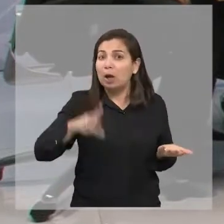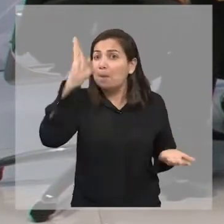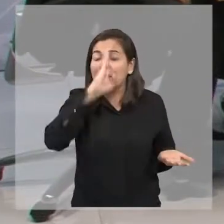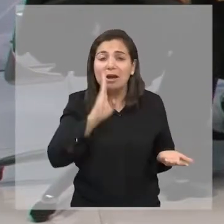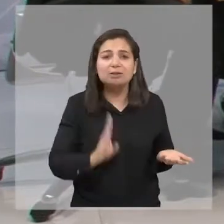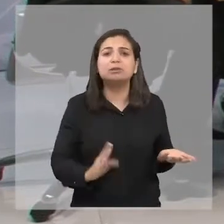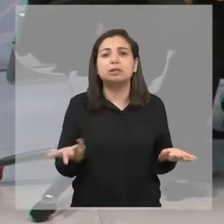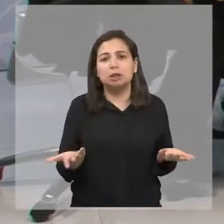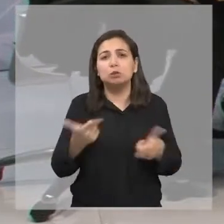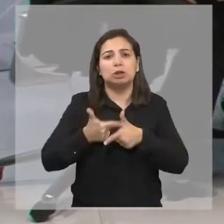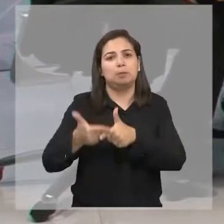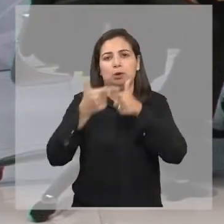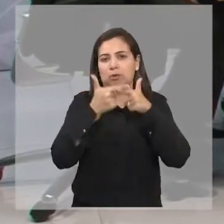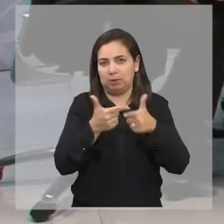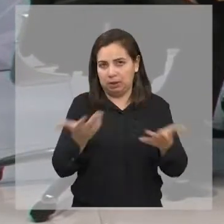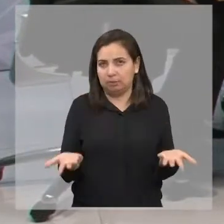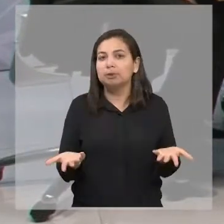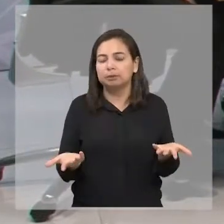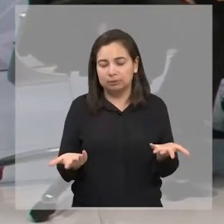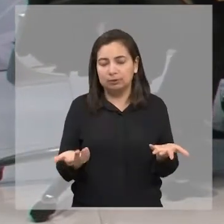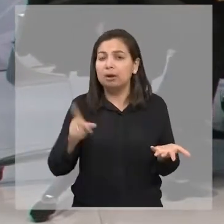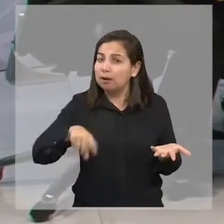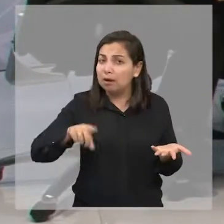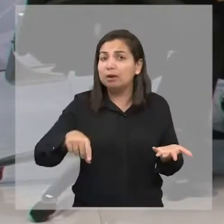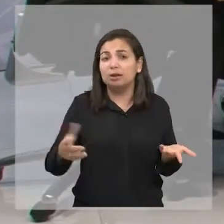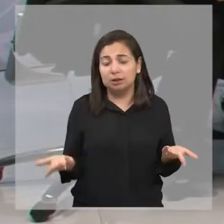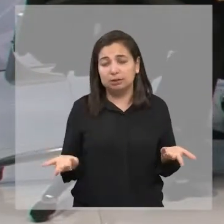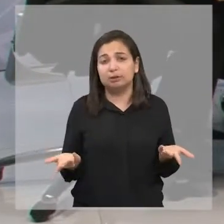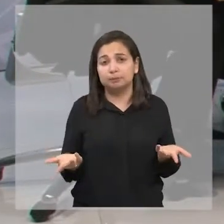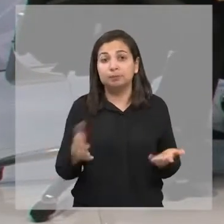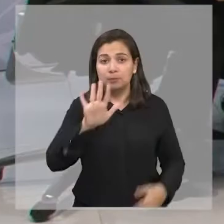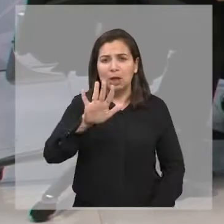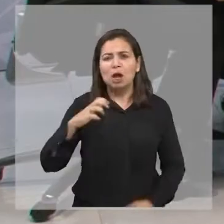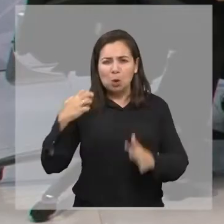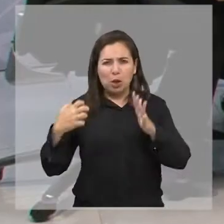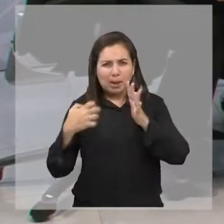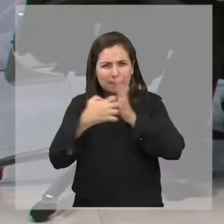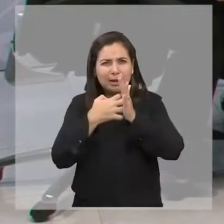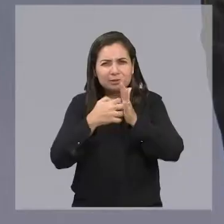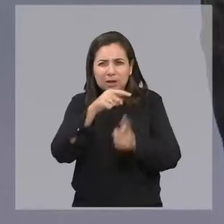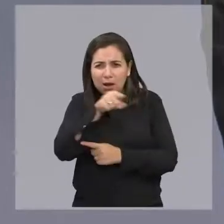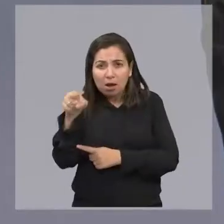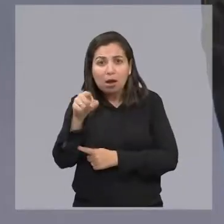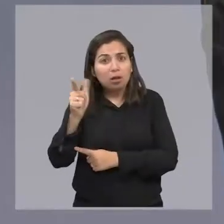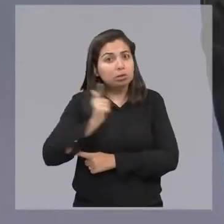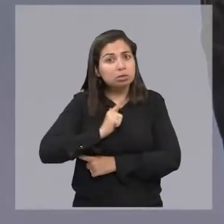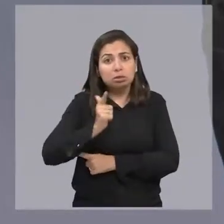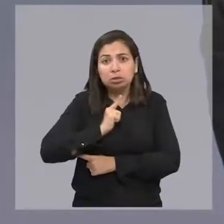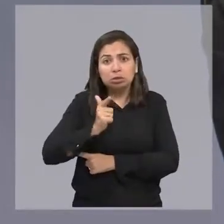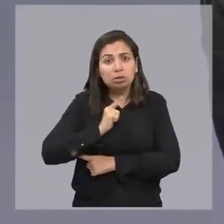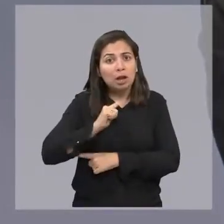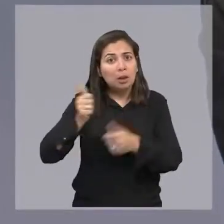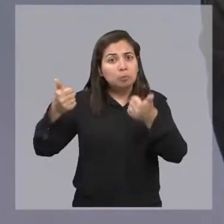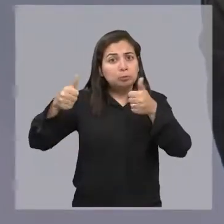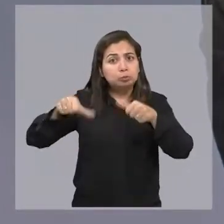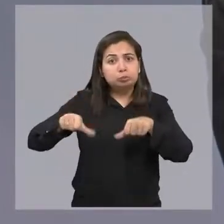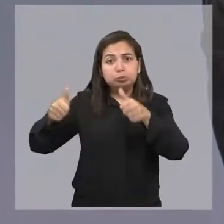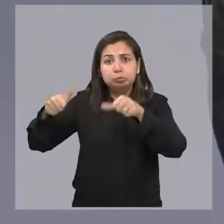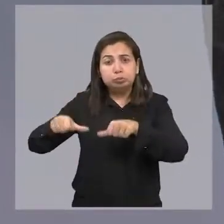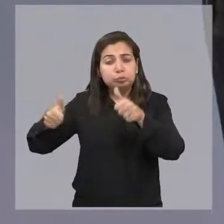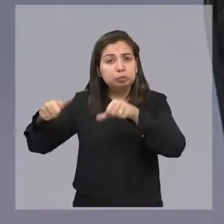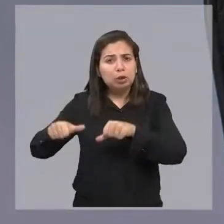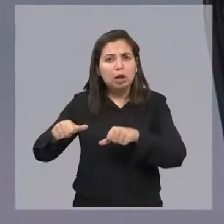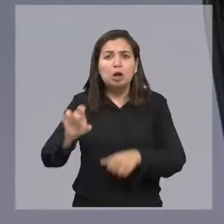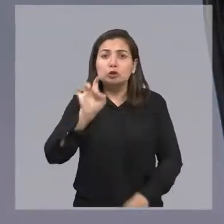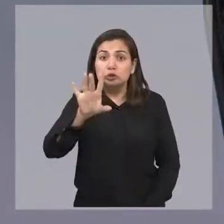brasileiro, do Estado. O Estado é que está em crise e o Estado não encolheu. Os empresários que estão ouvindo a gente, está todo mundo quebrando. Só quem vive bem no Brasil